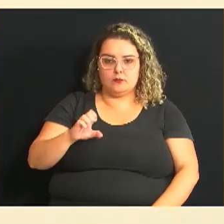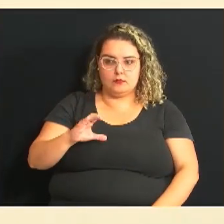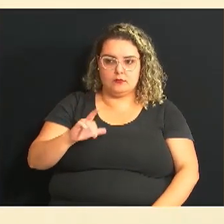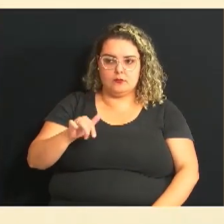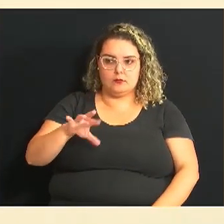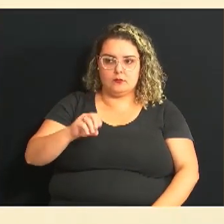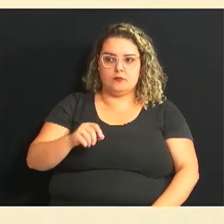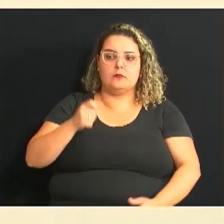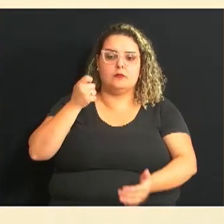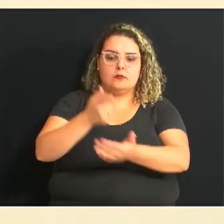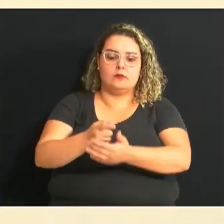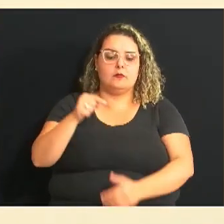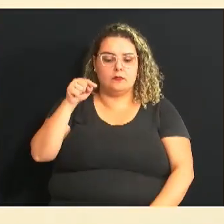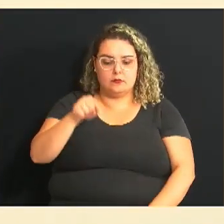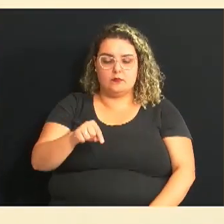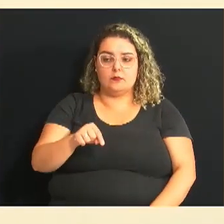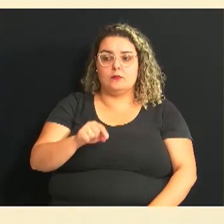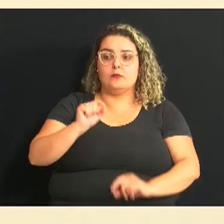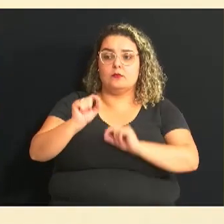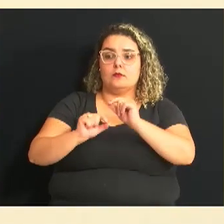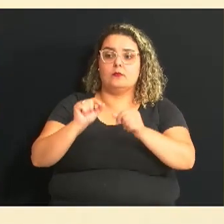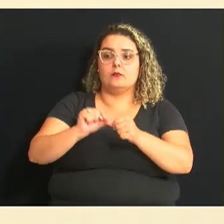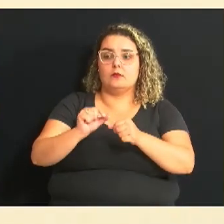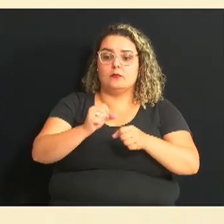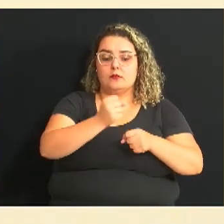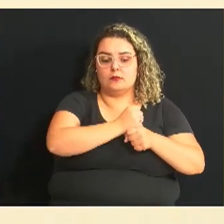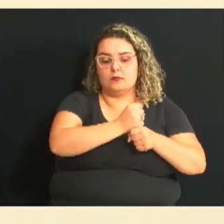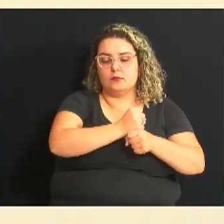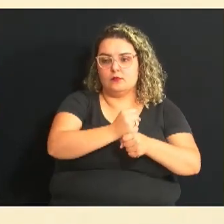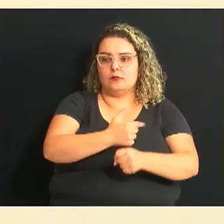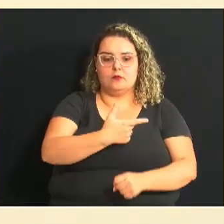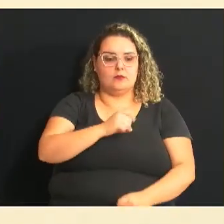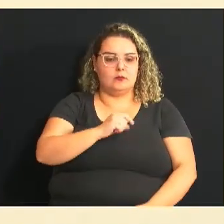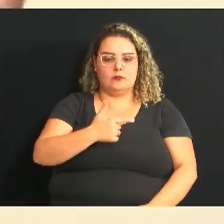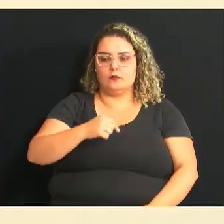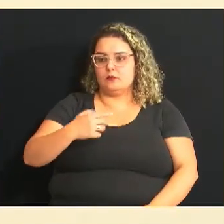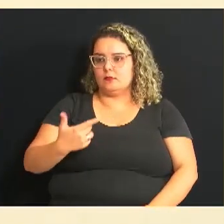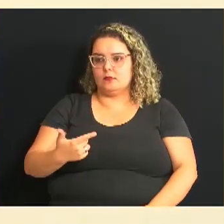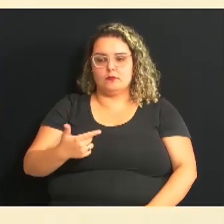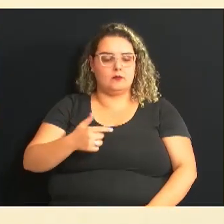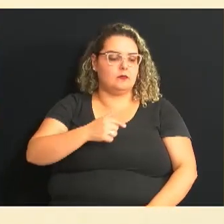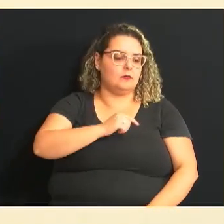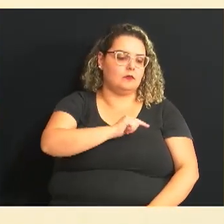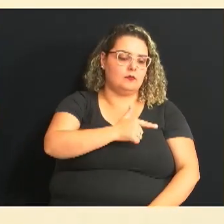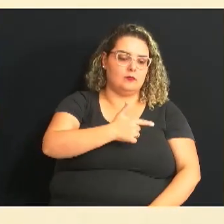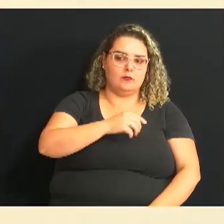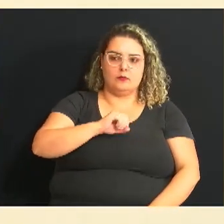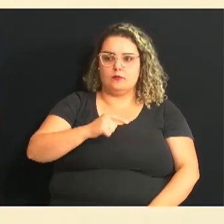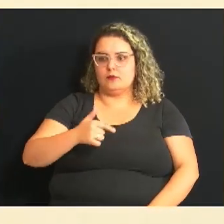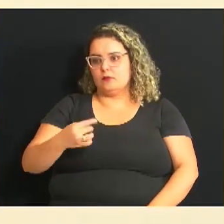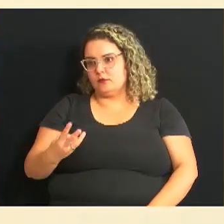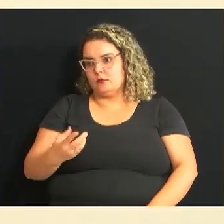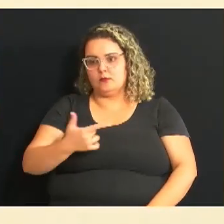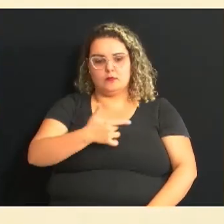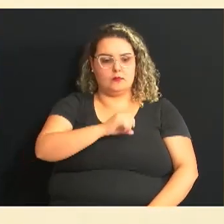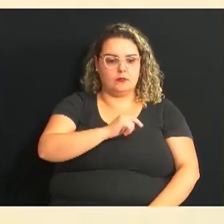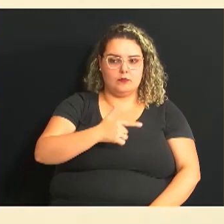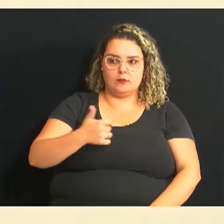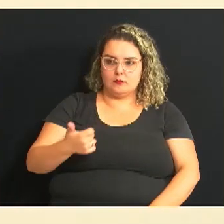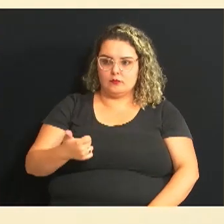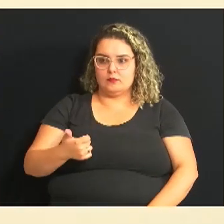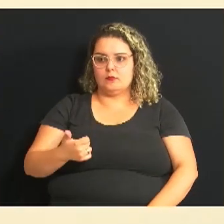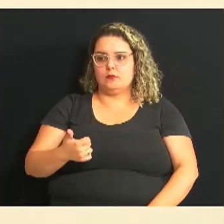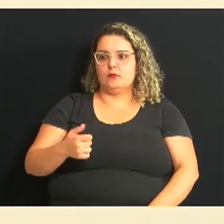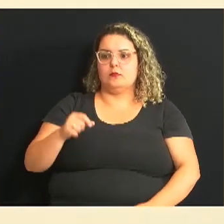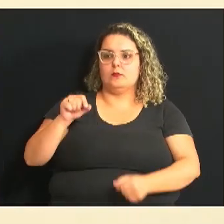momento. Sim. O que você faz durante o ano calendário, seja 2022, 2023, 2021, você faz direto para o fundo e lança esse